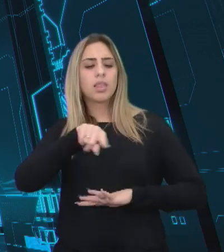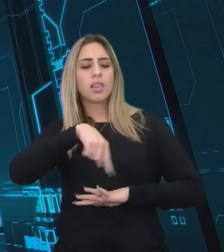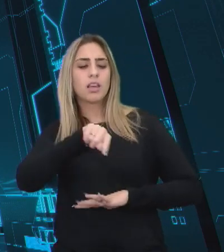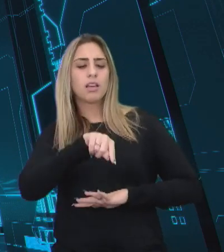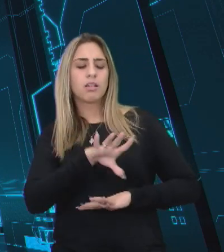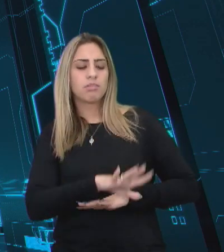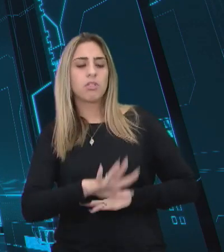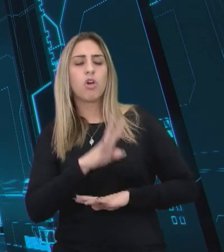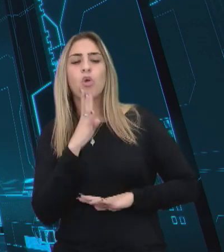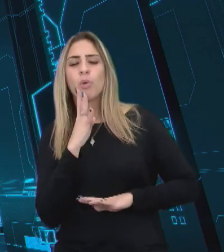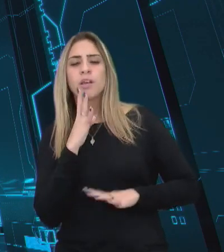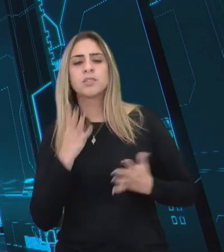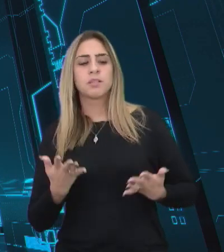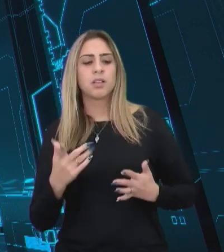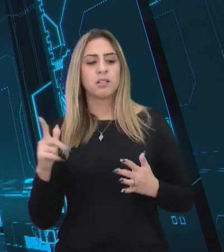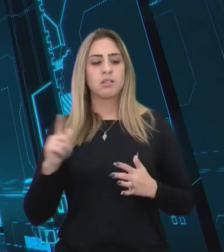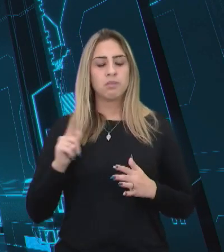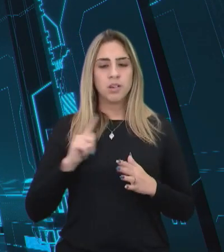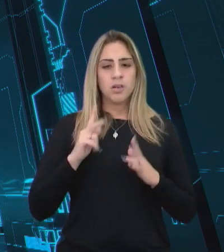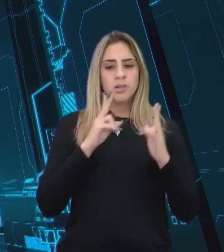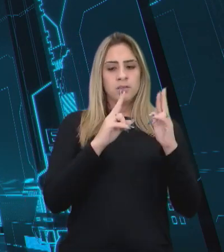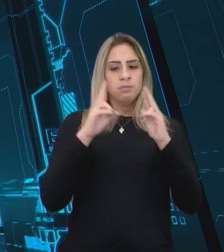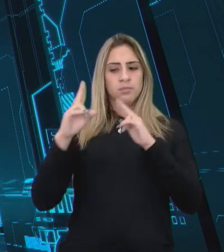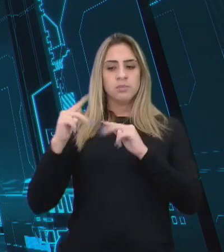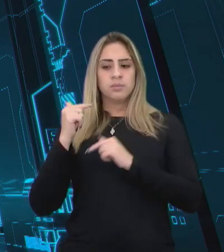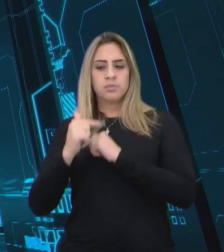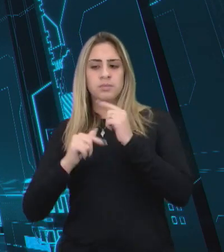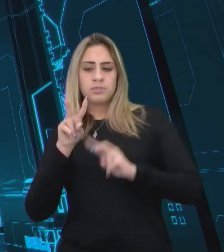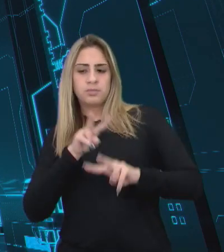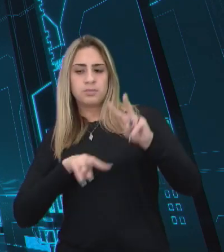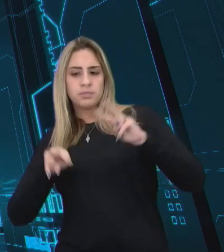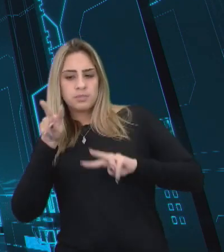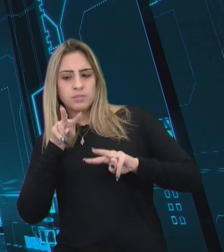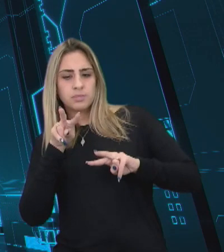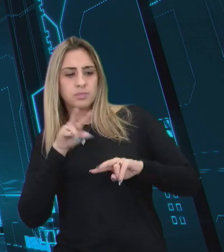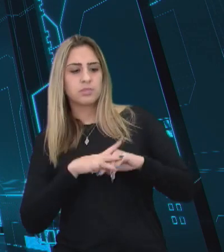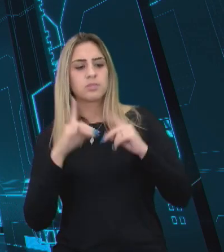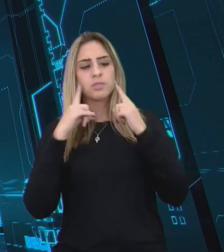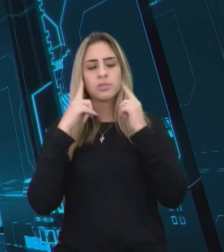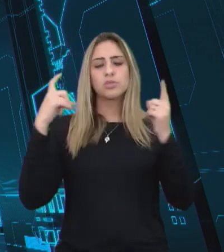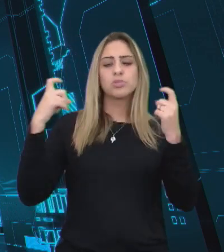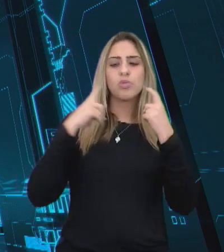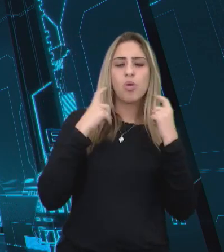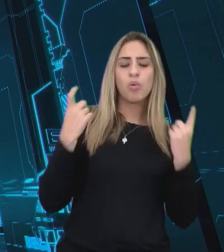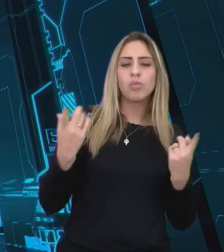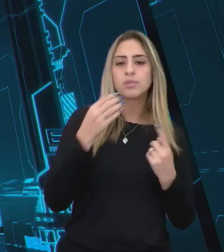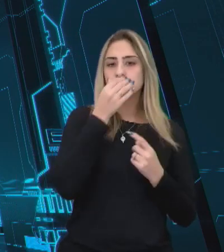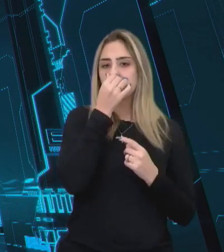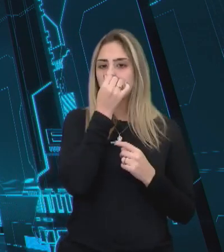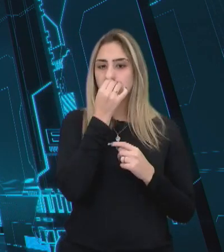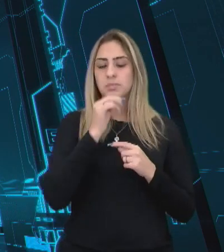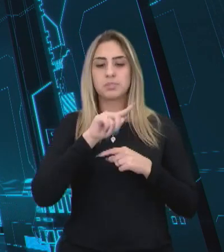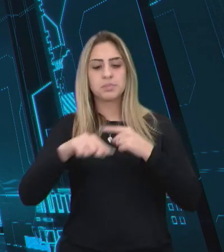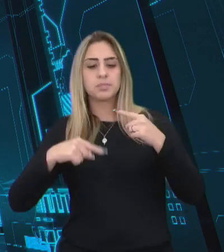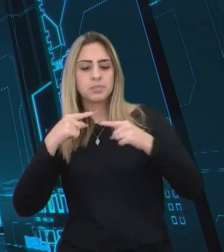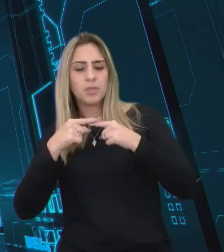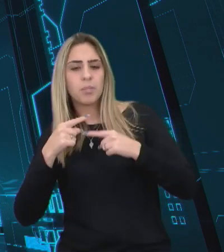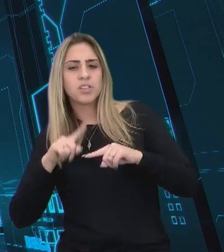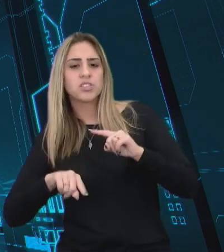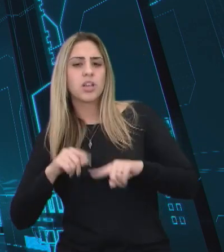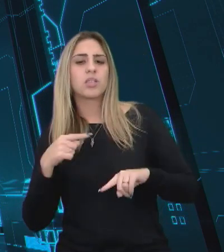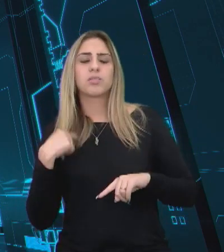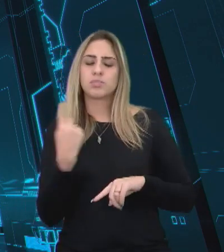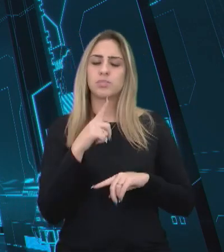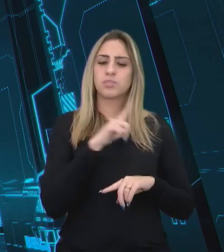de conhecimento? Temos os enquadramentos, trabalhando o audiovisual, a sonoplastia, os objetos cênicos. Então, a